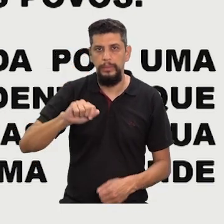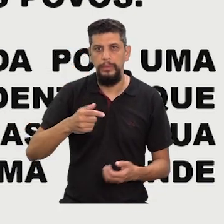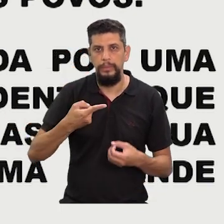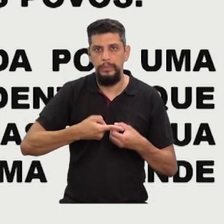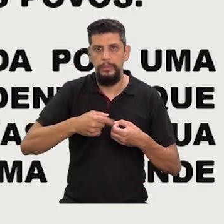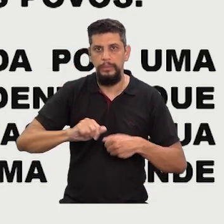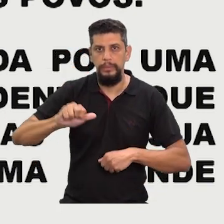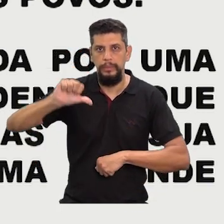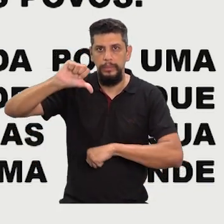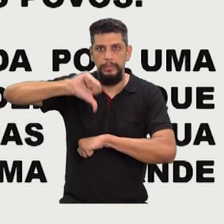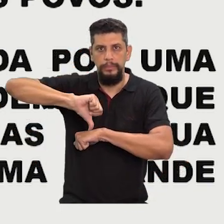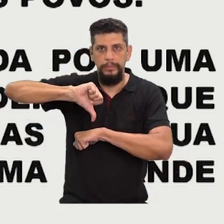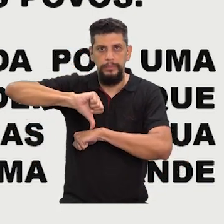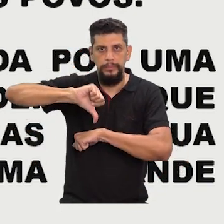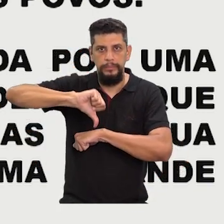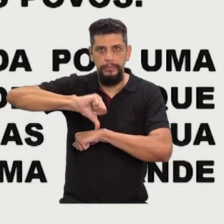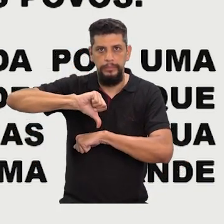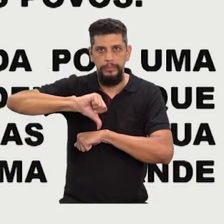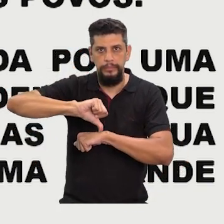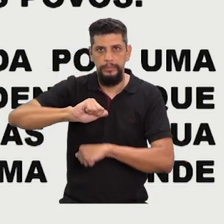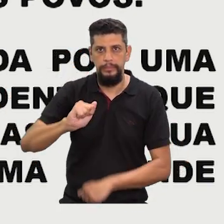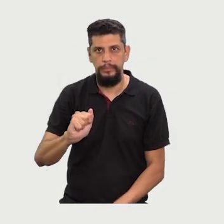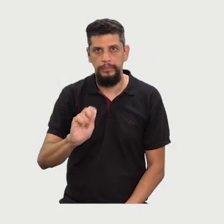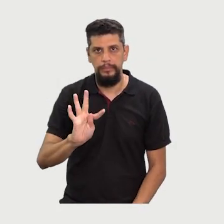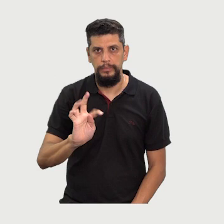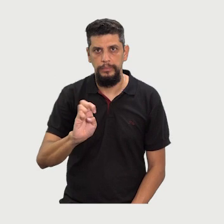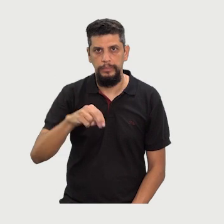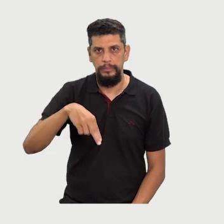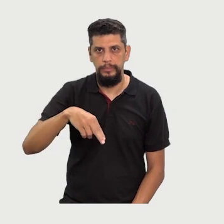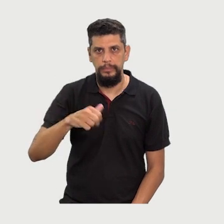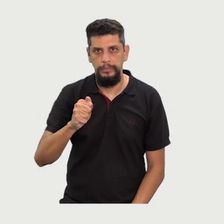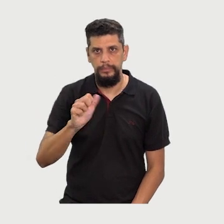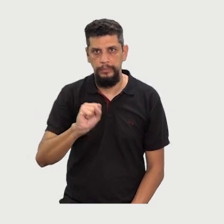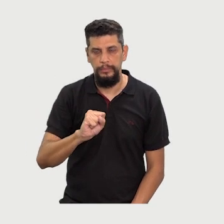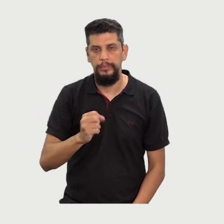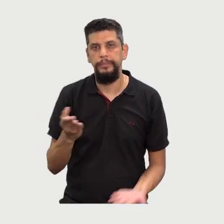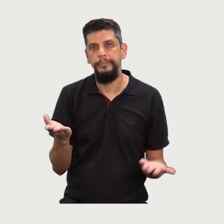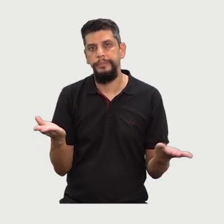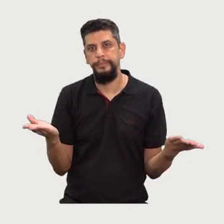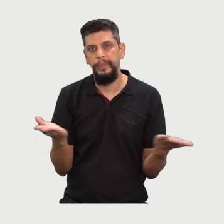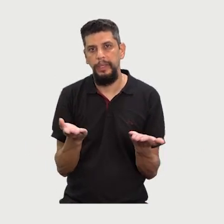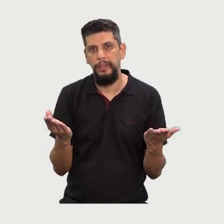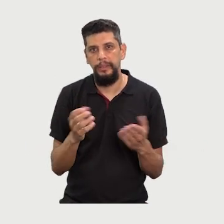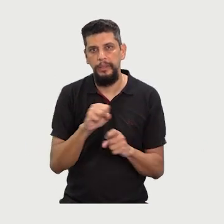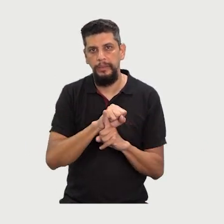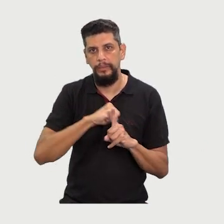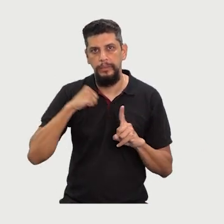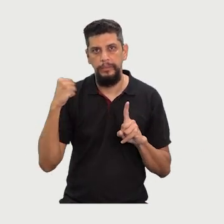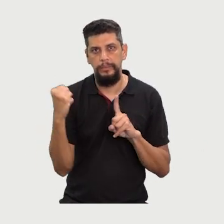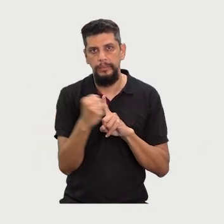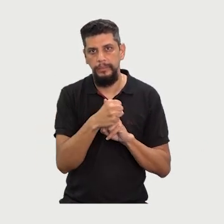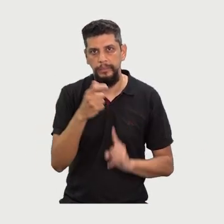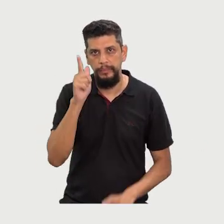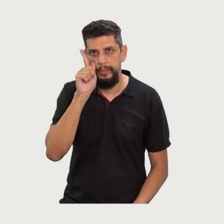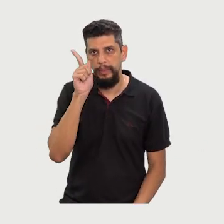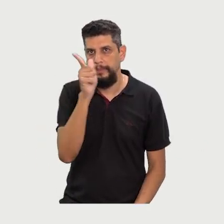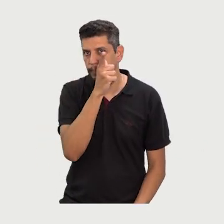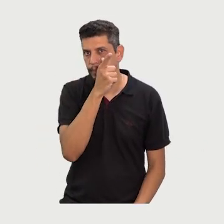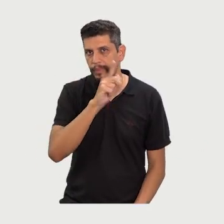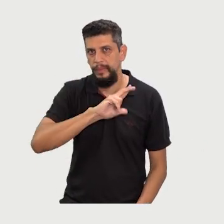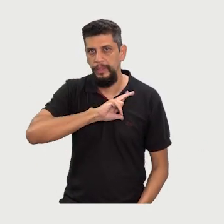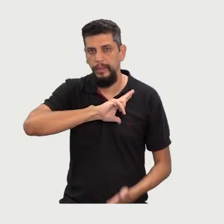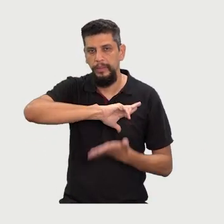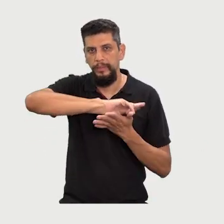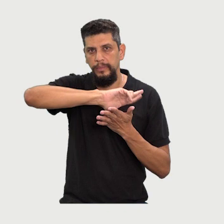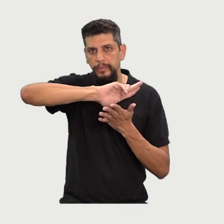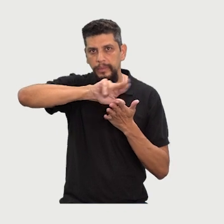é Atenas, que vai estar na nossa história de hoje, por isso que eu estou mostrando para vocês, certo? Gente, a sociedade grega era politeísta,